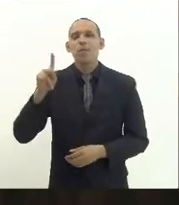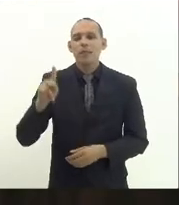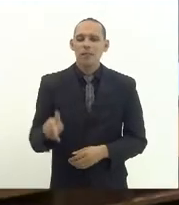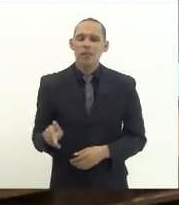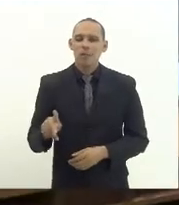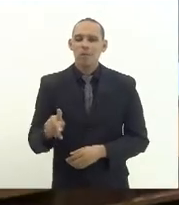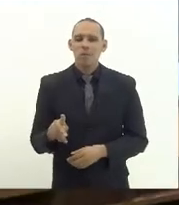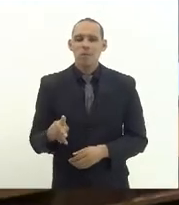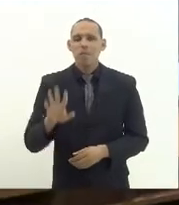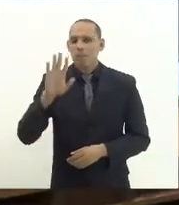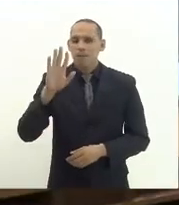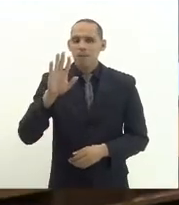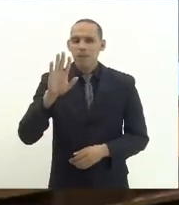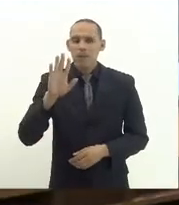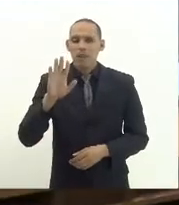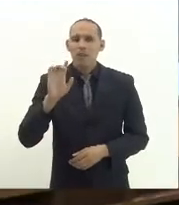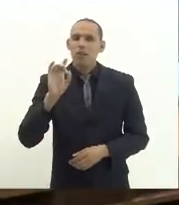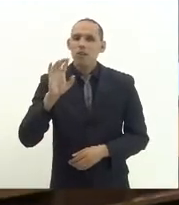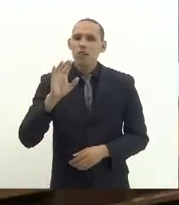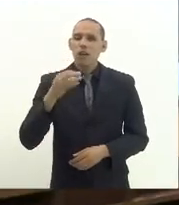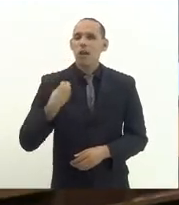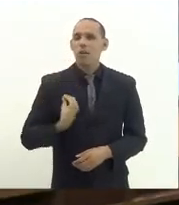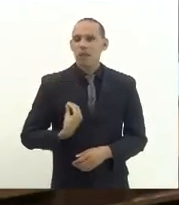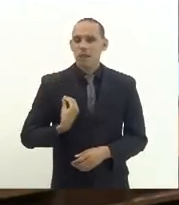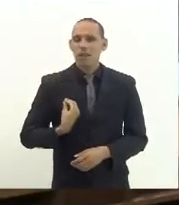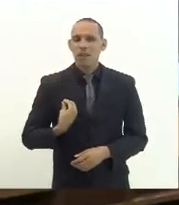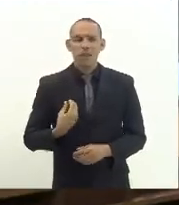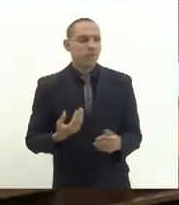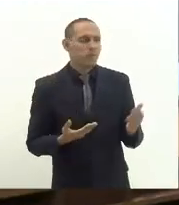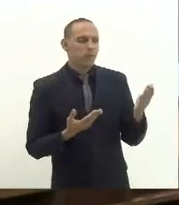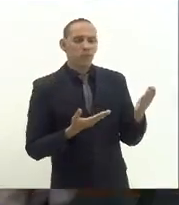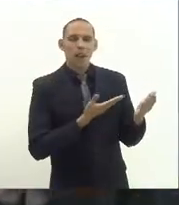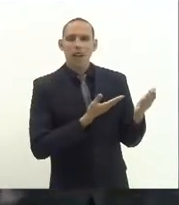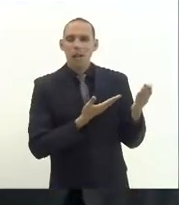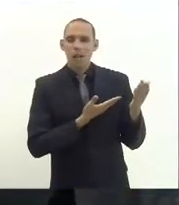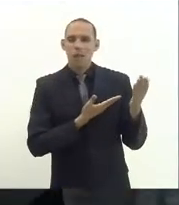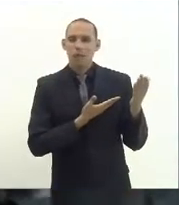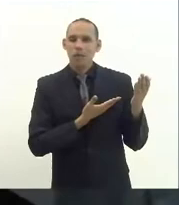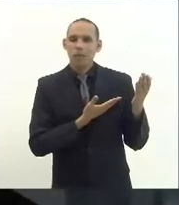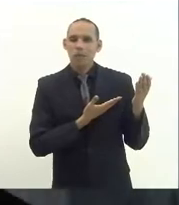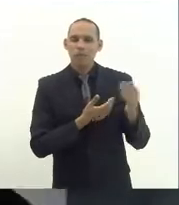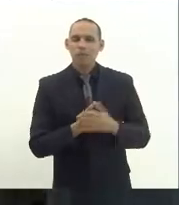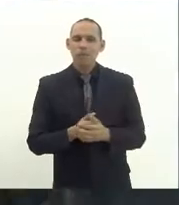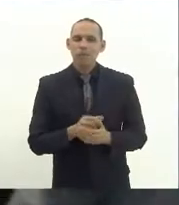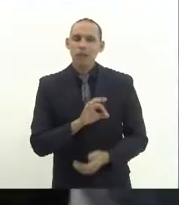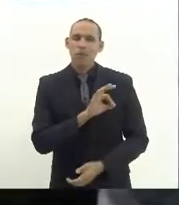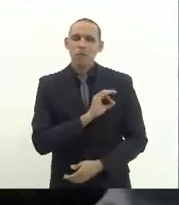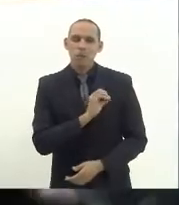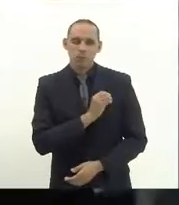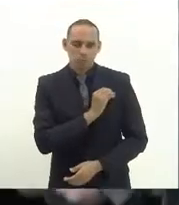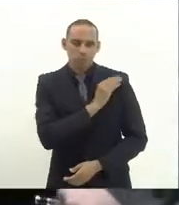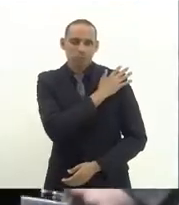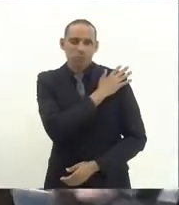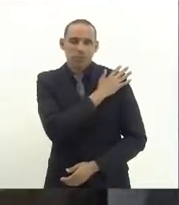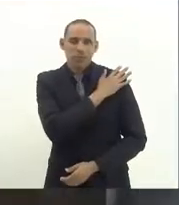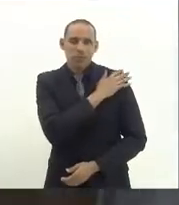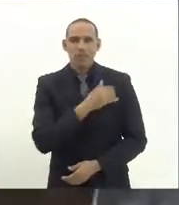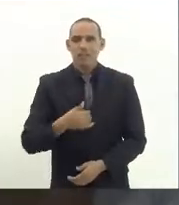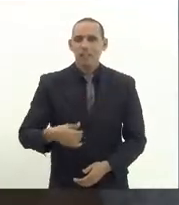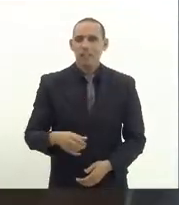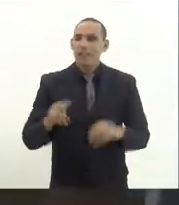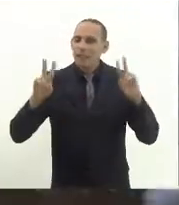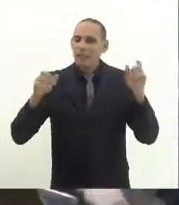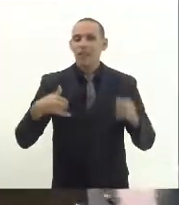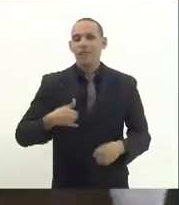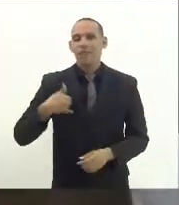presente só para declarar registrar a presença do nossos amigos aqui da Polícia Militar questão da idade